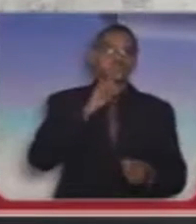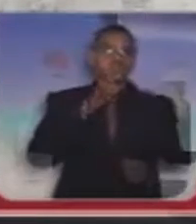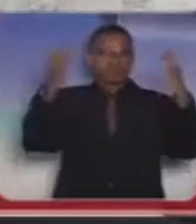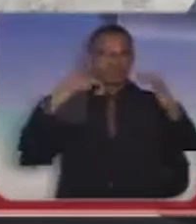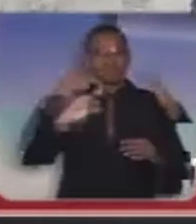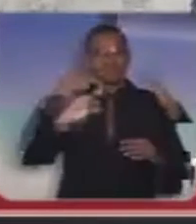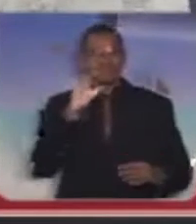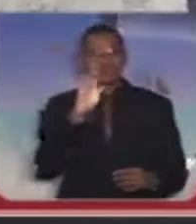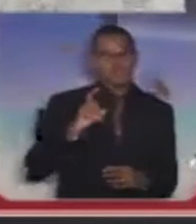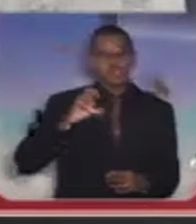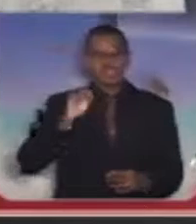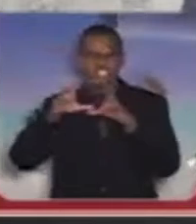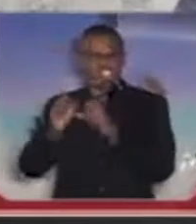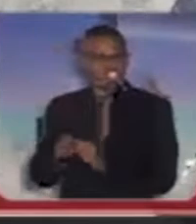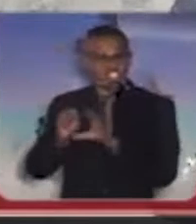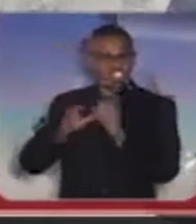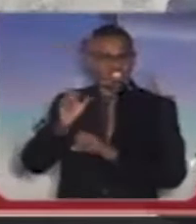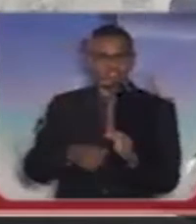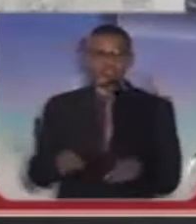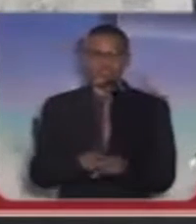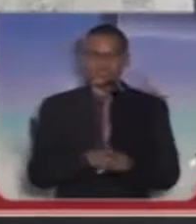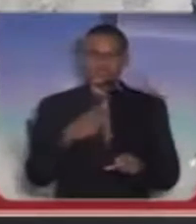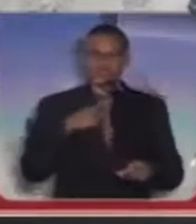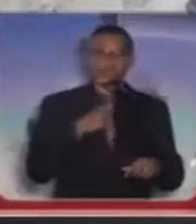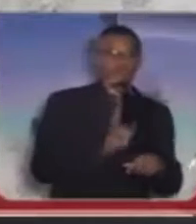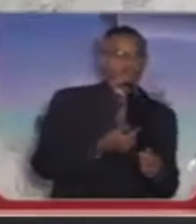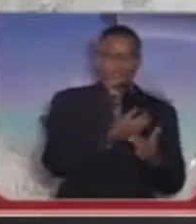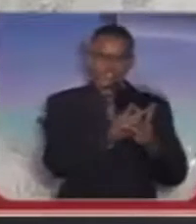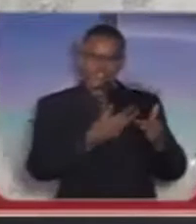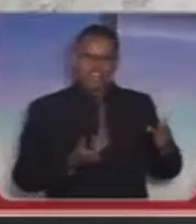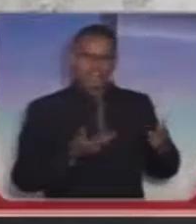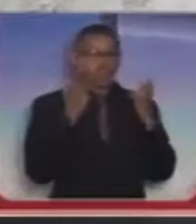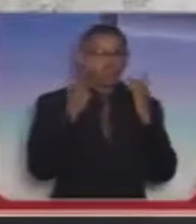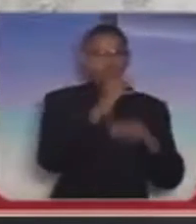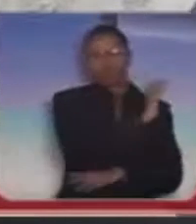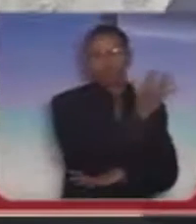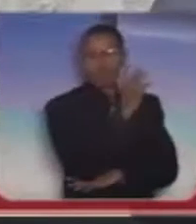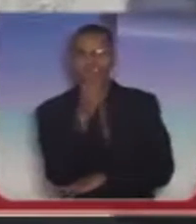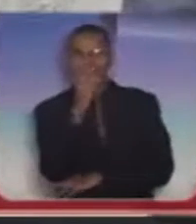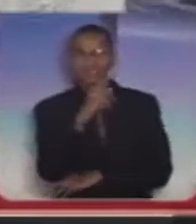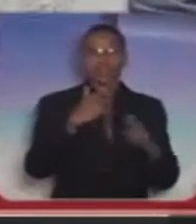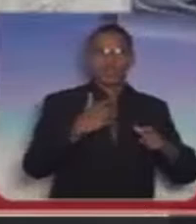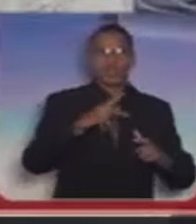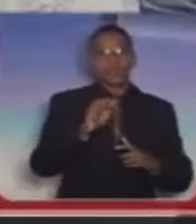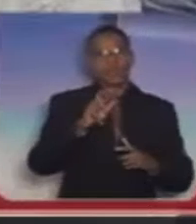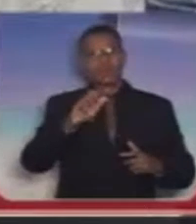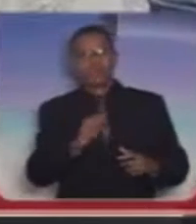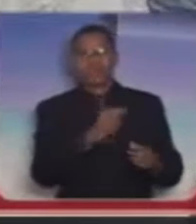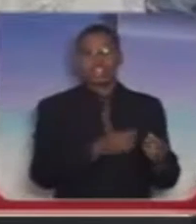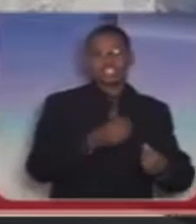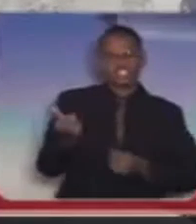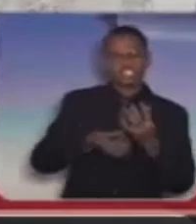bnds acabar e entregar o estrangeiro alguns recursos naturais das reservas que estão no pará entregar para as